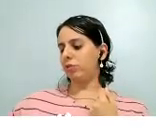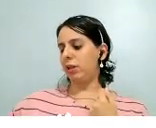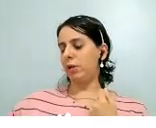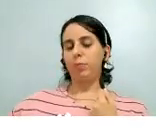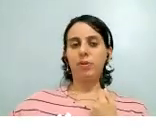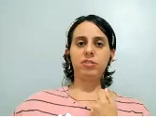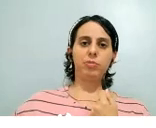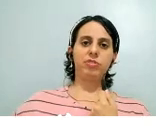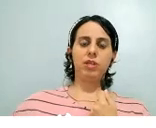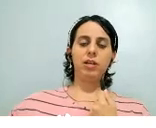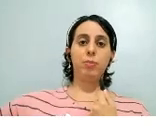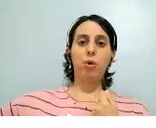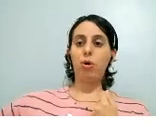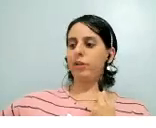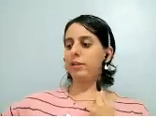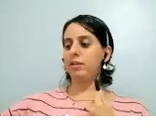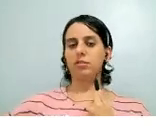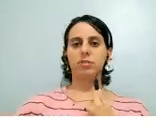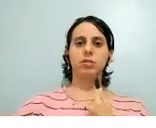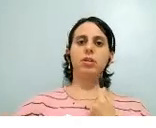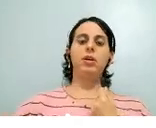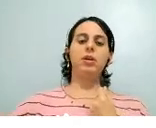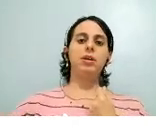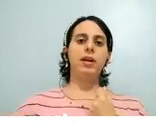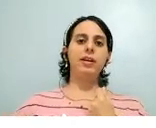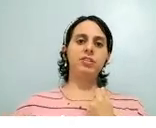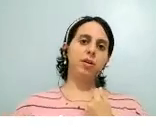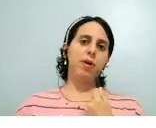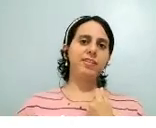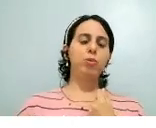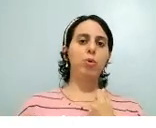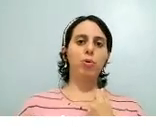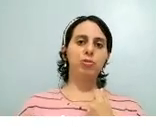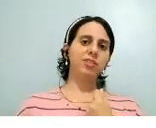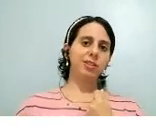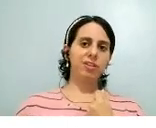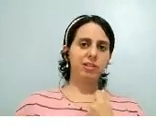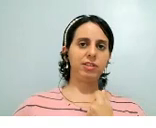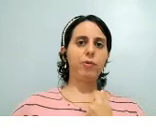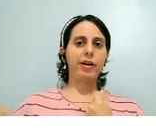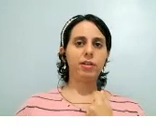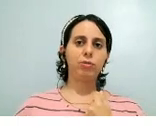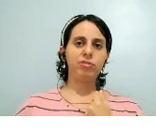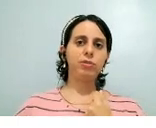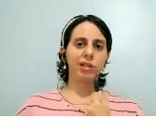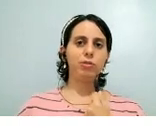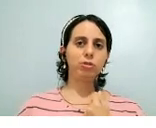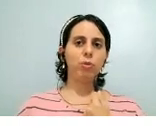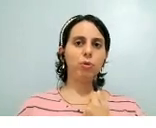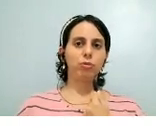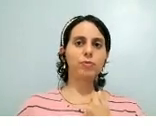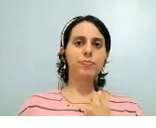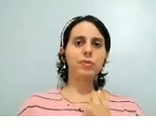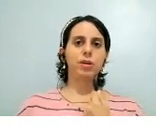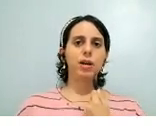quando você, por exemplo, você limpou o nariz, e aí você guarda no bolso, o que que você está fazendo? Você está guardando o vírus ali no